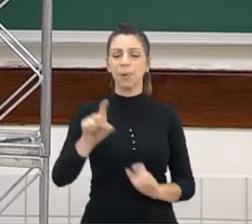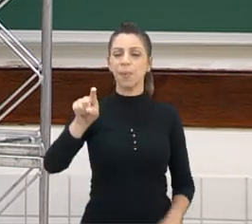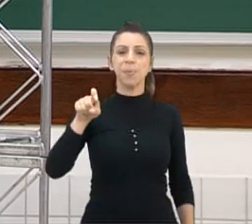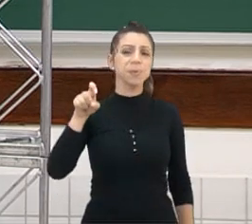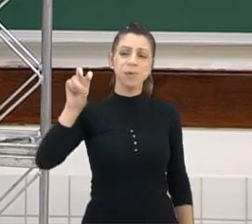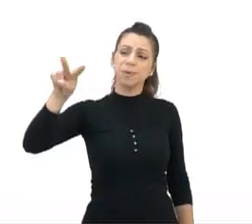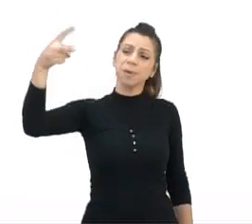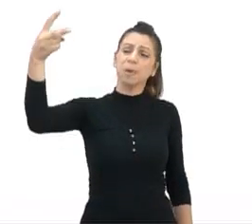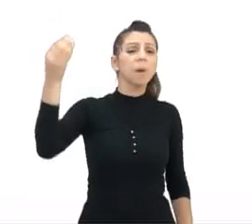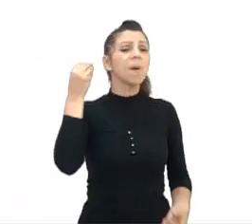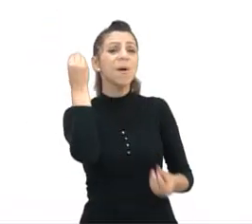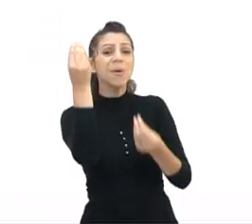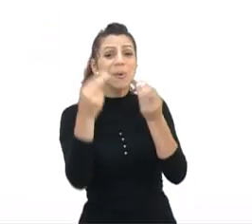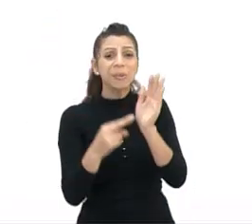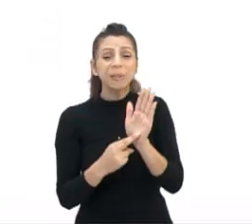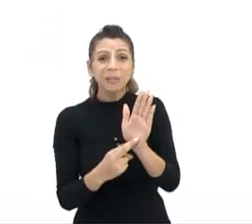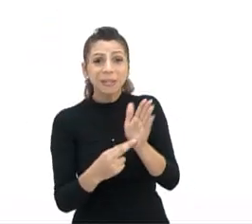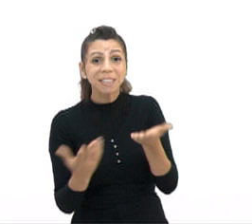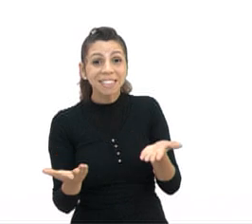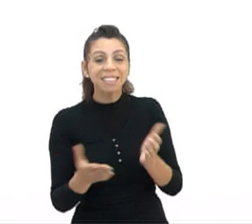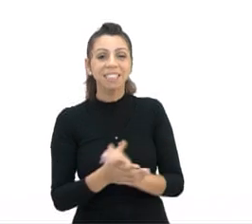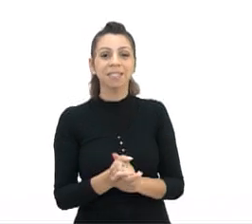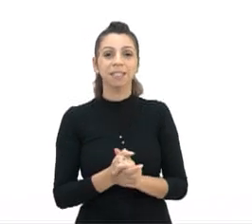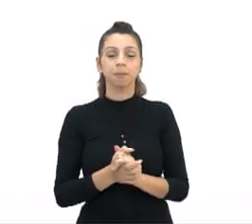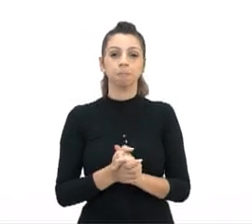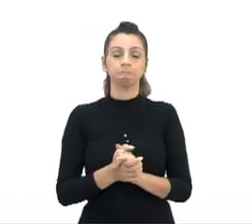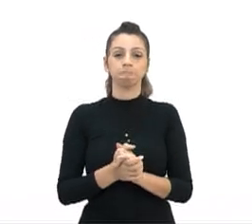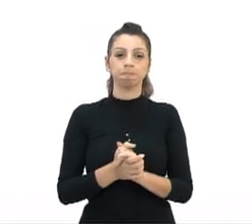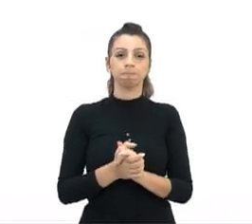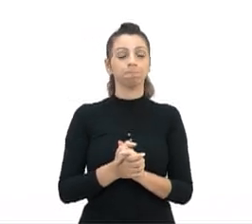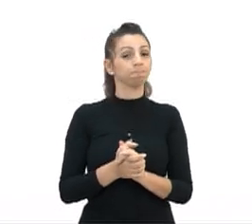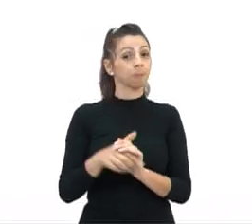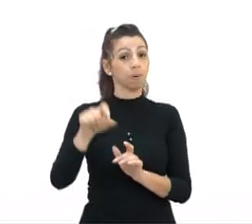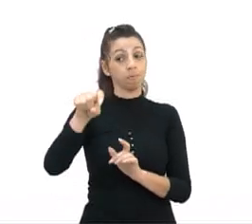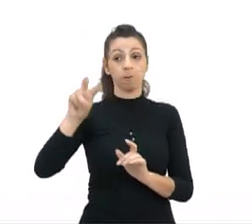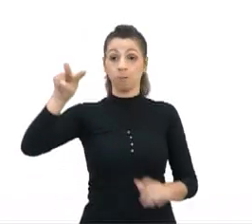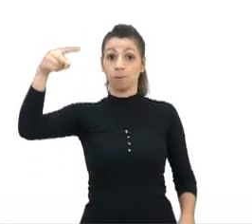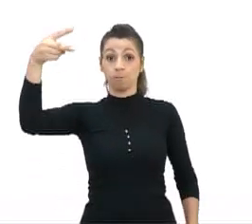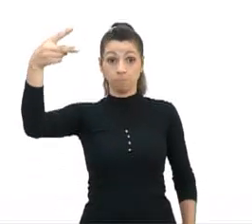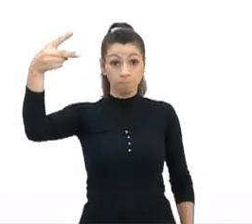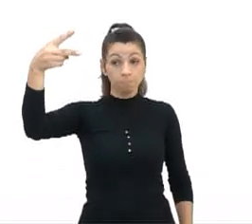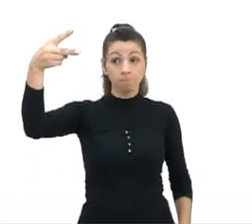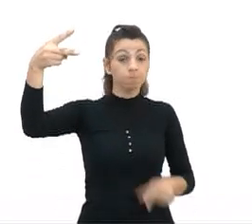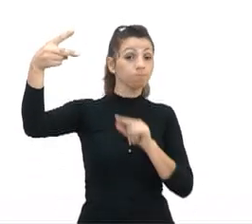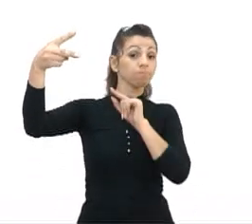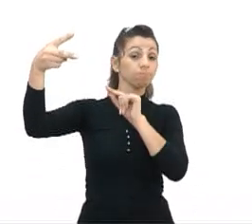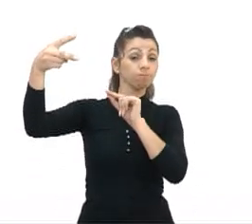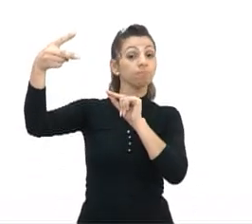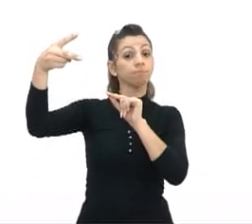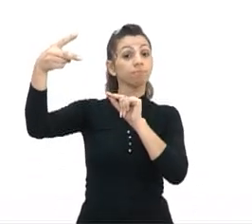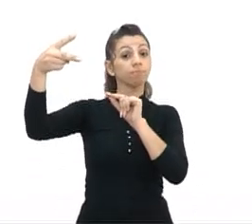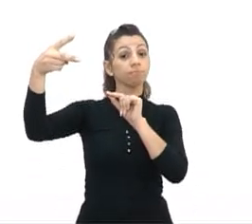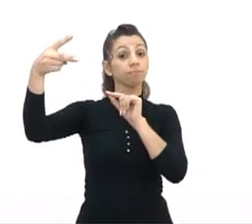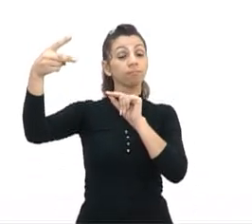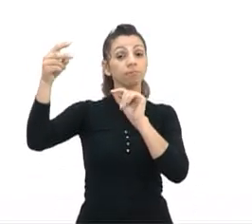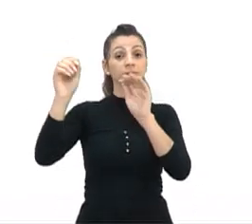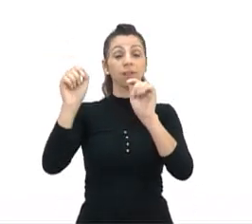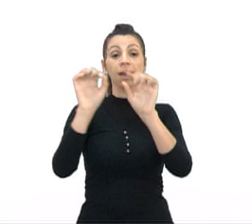representar? Ah, o x está elevado ao quadrado. O quadrado é calcular a área de um